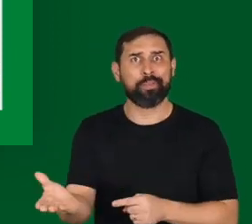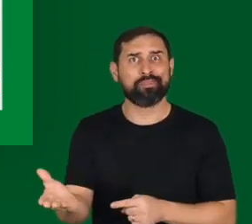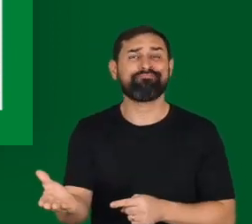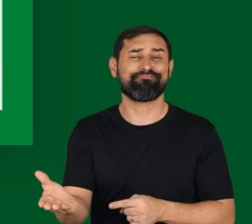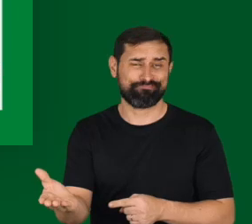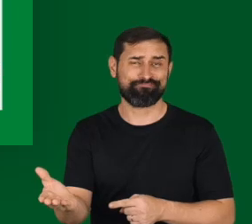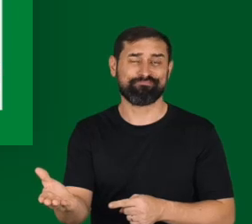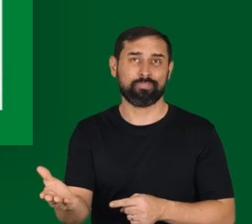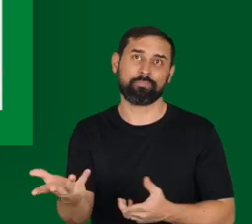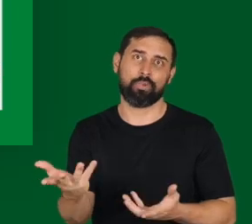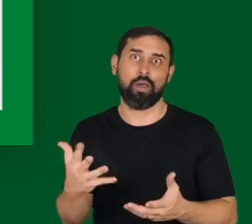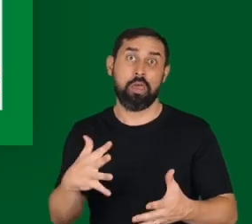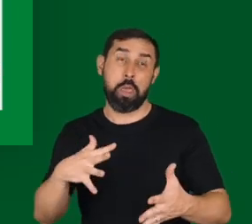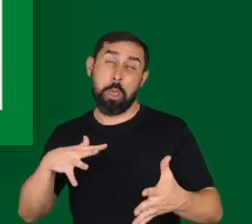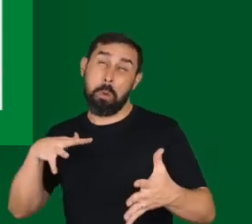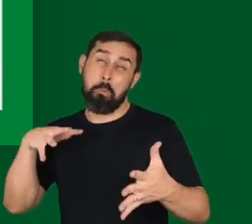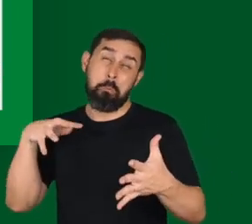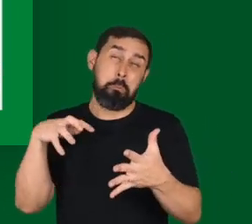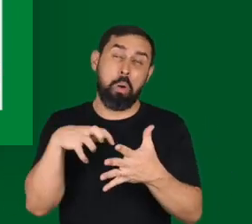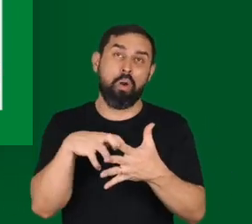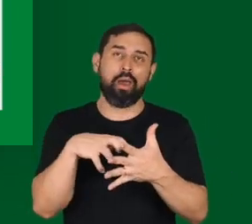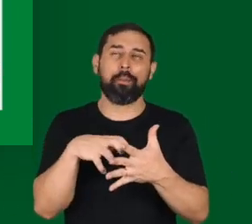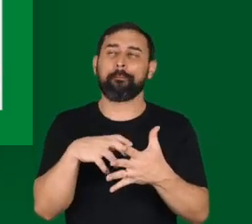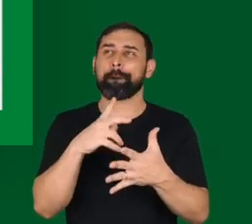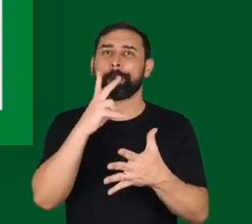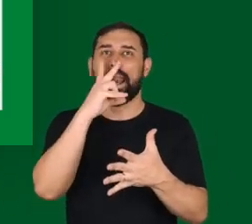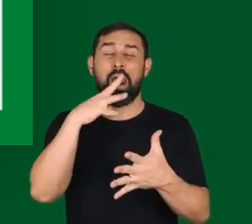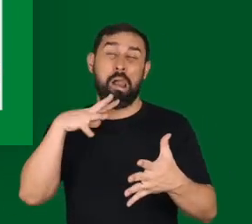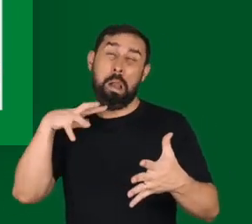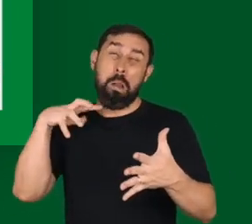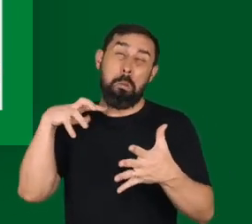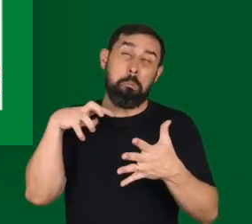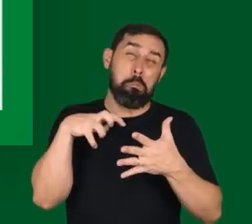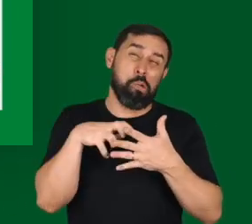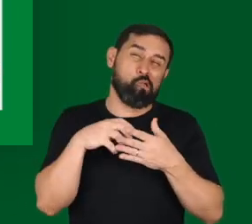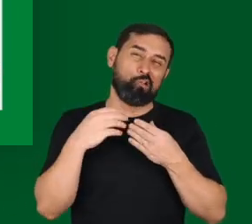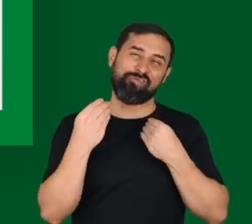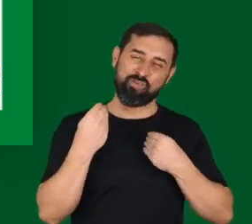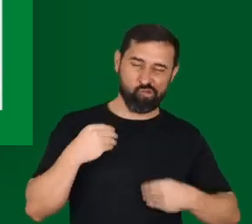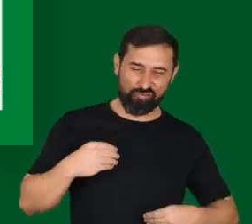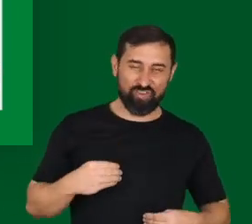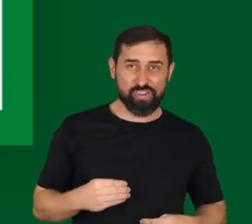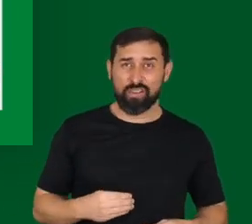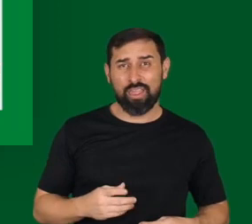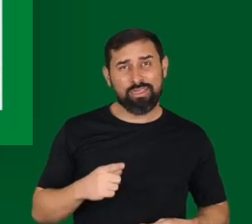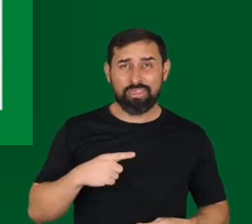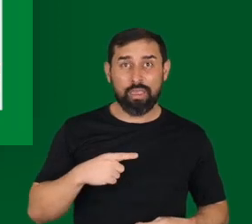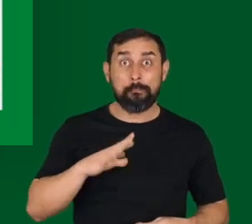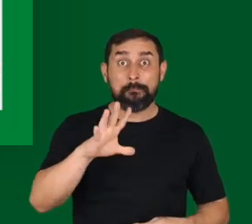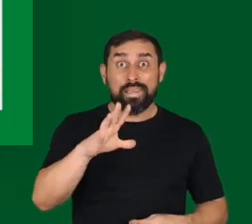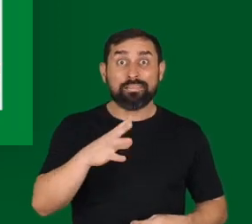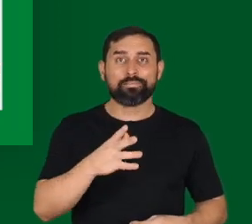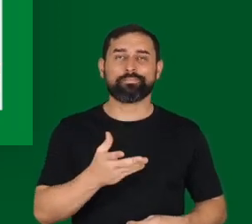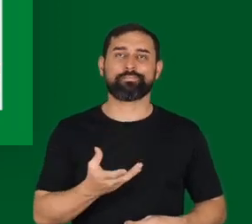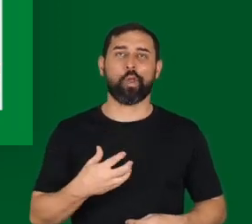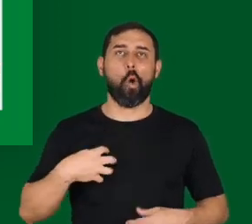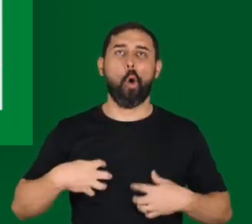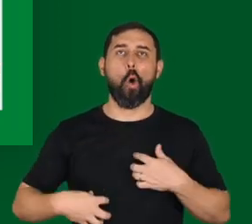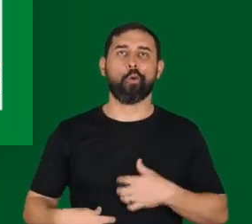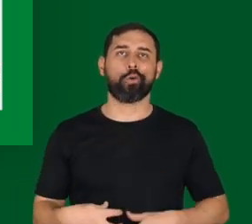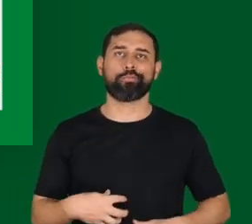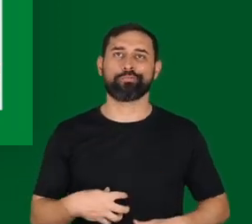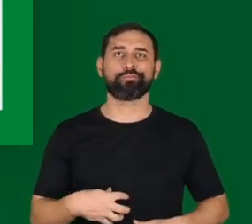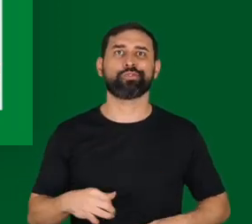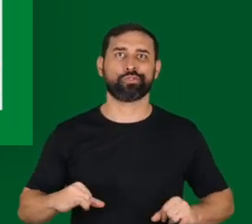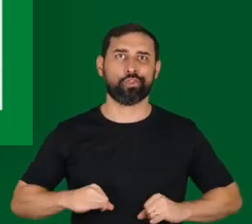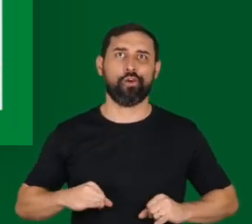mais flexível, ele absorve menos energia, ou seja, essa energia é transmitida mais fortemente para os órgãos